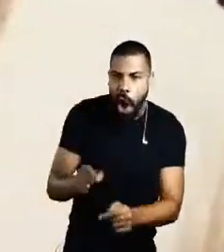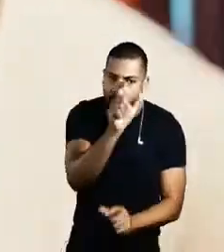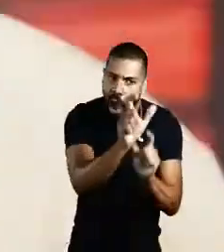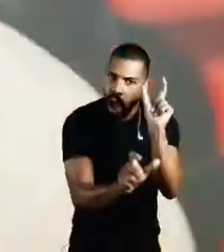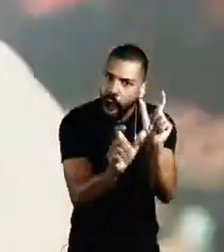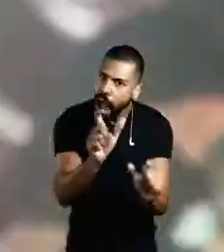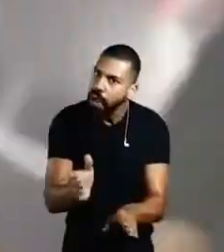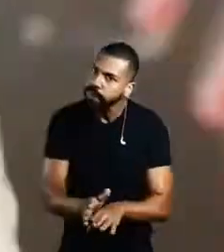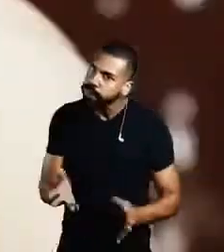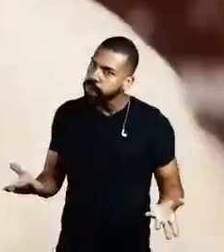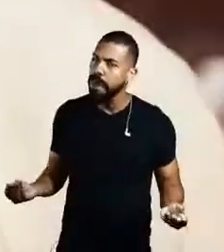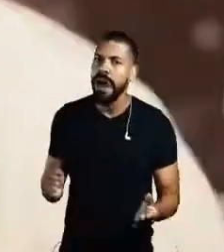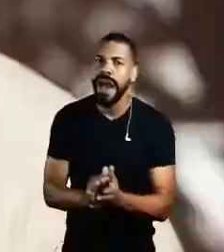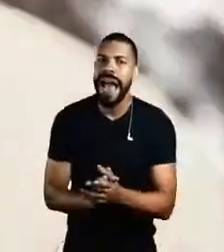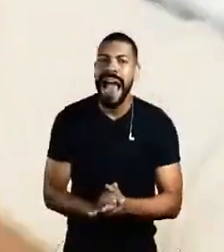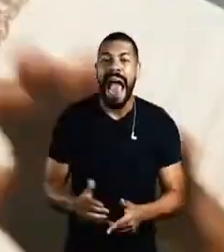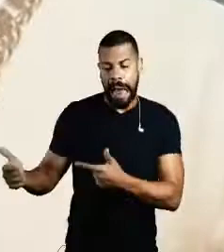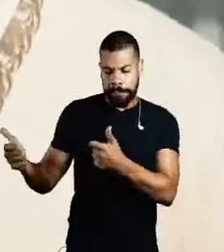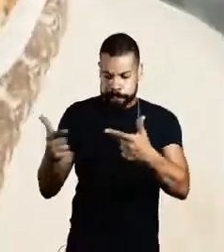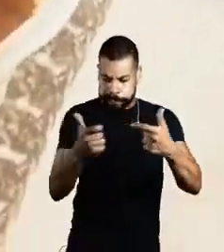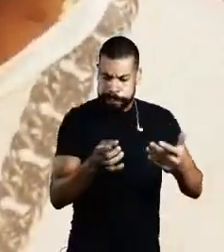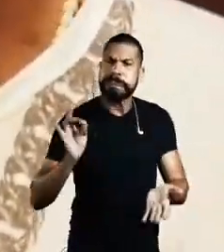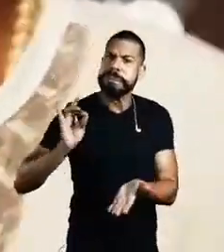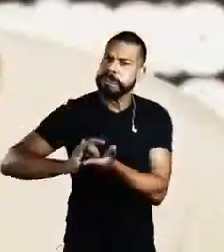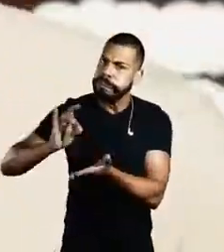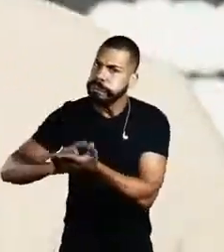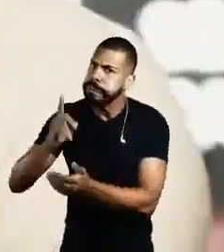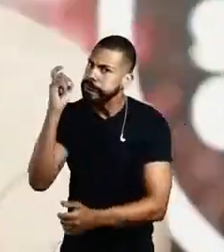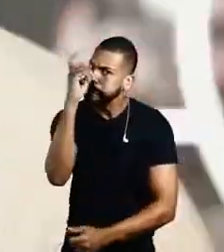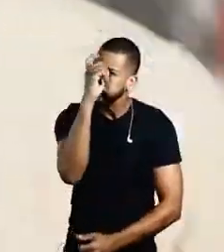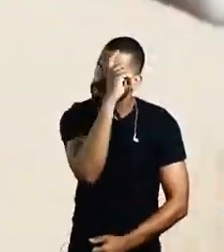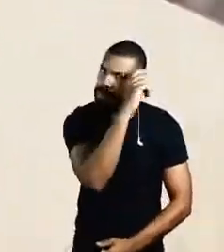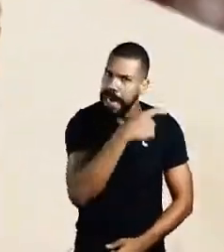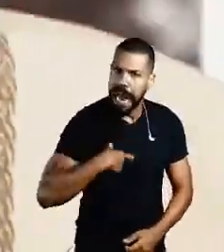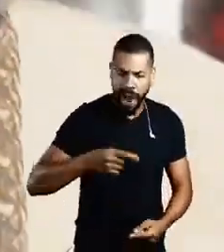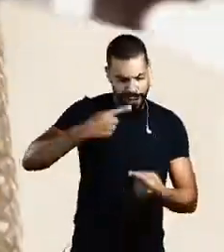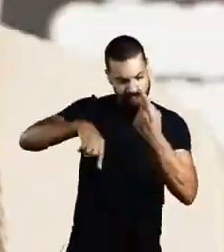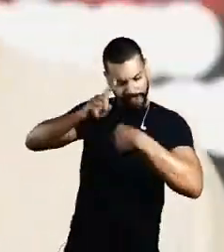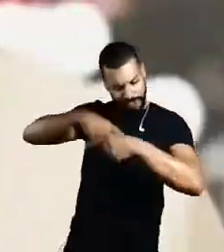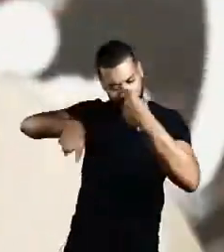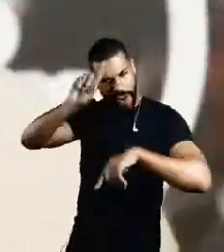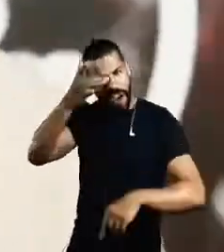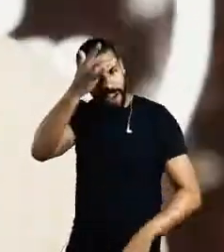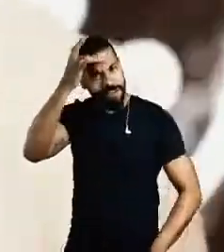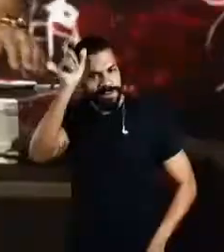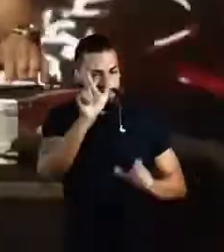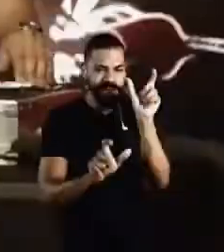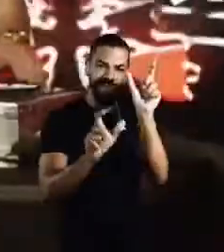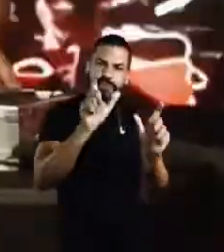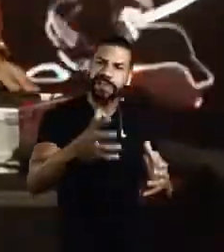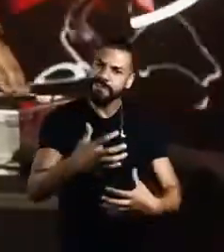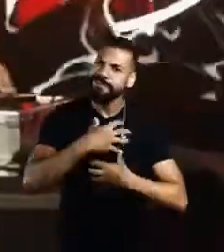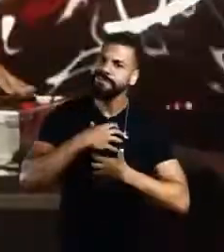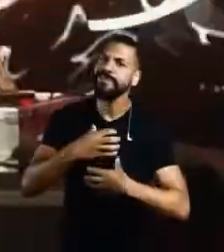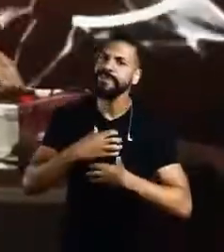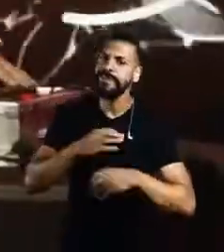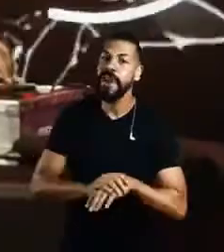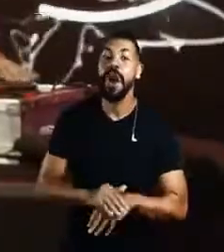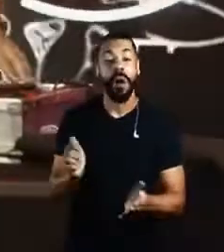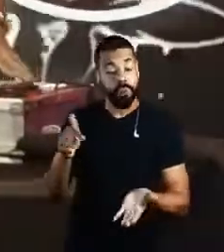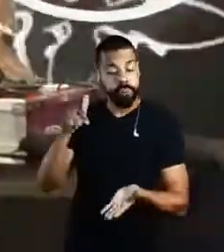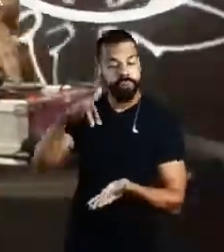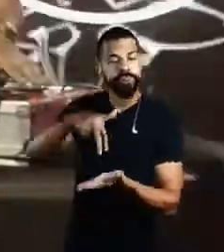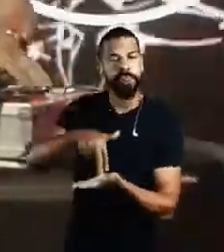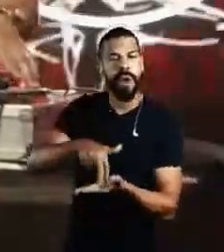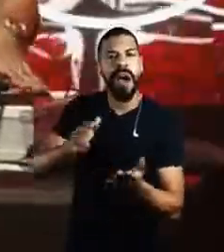manter omisso. A guerra existe sim, não fique indiferente. Revolução é pra quem é e pra quem tem no pente. E isso é o que importa,